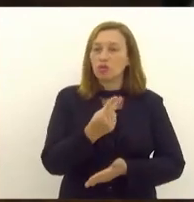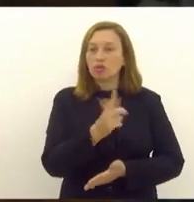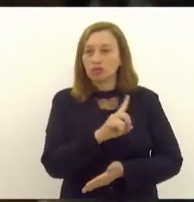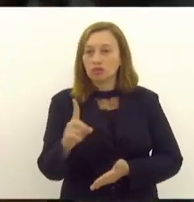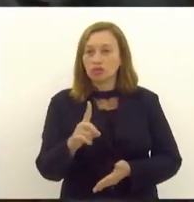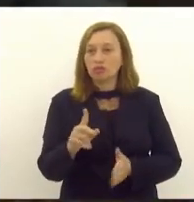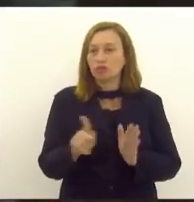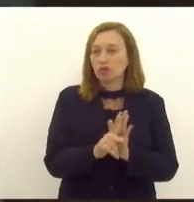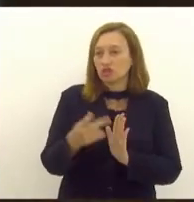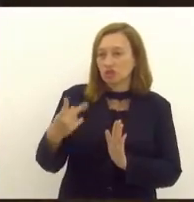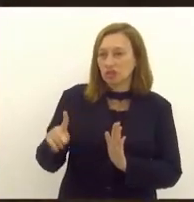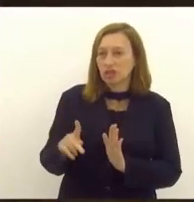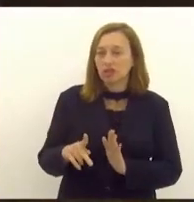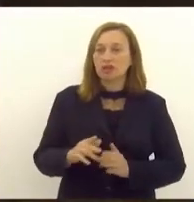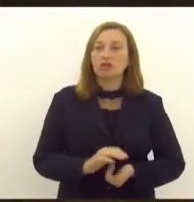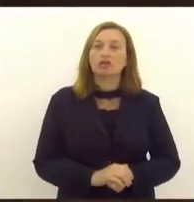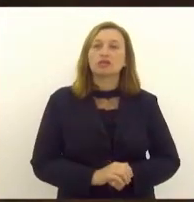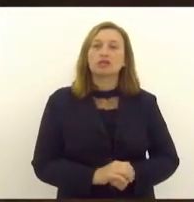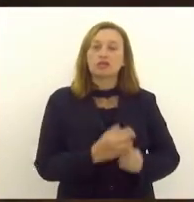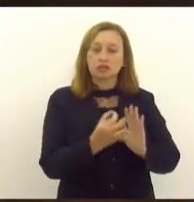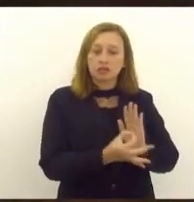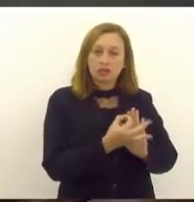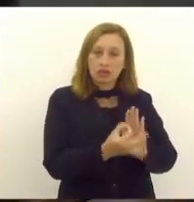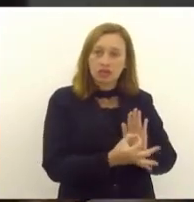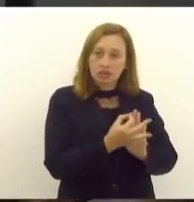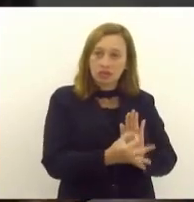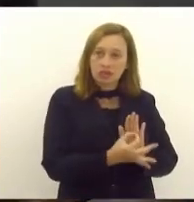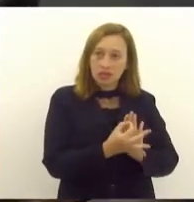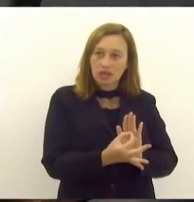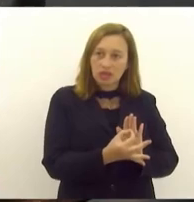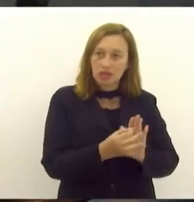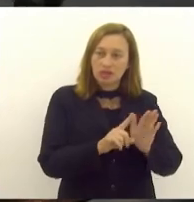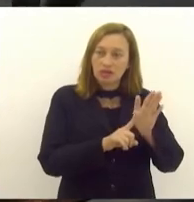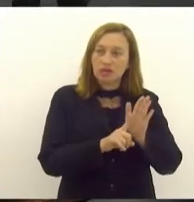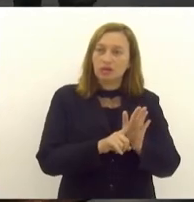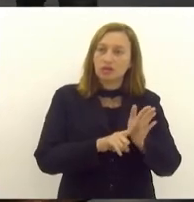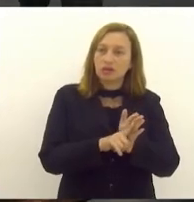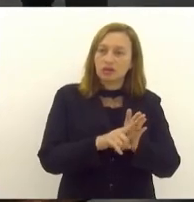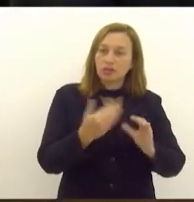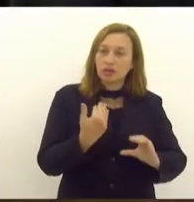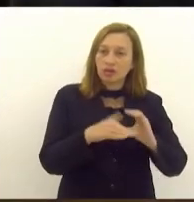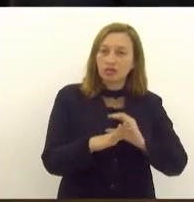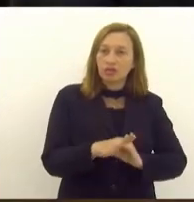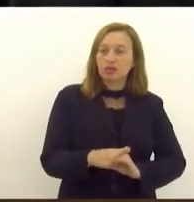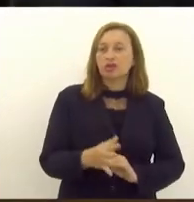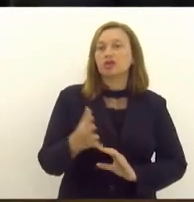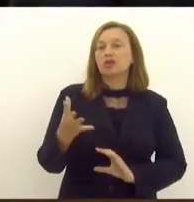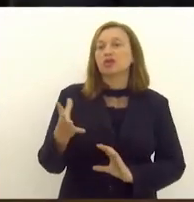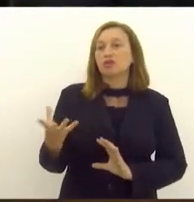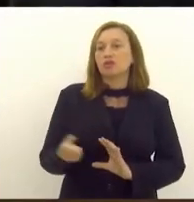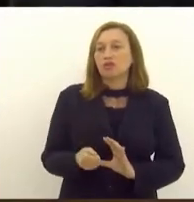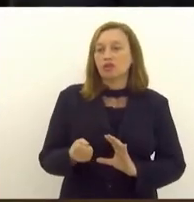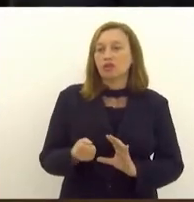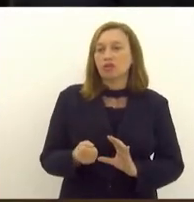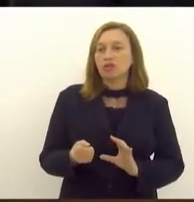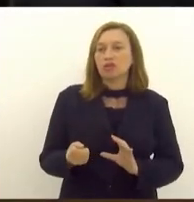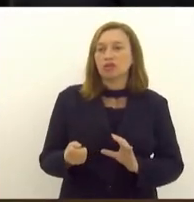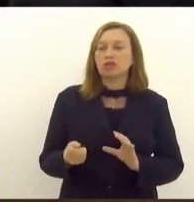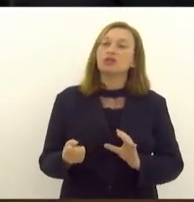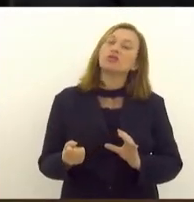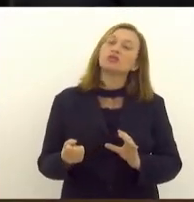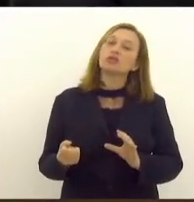projeto inteiro então parecer é pela baixa diligência o pedido de vossa excelência e retornes o projeto ccj